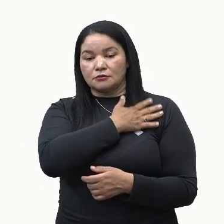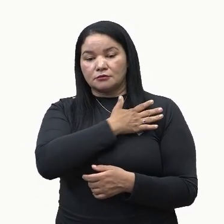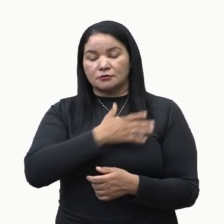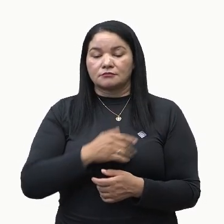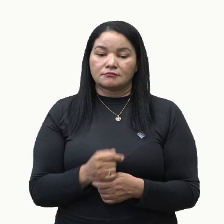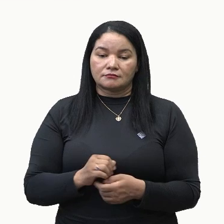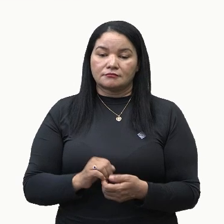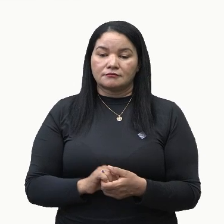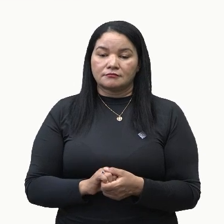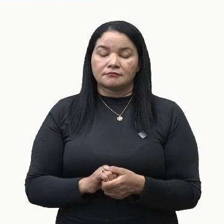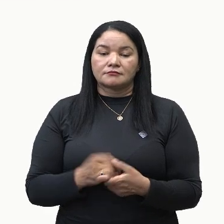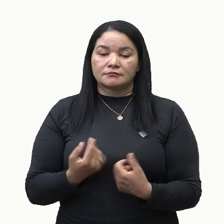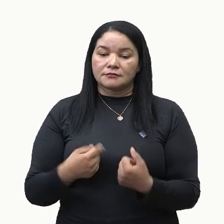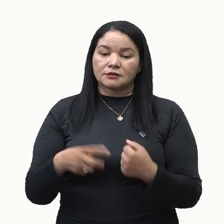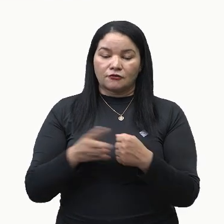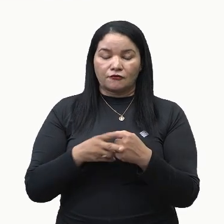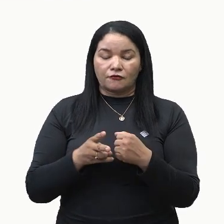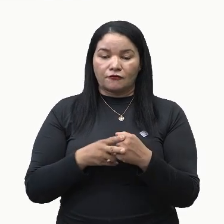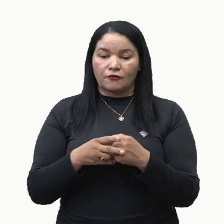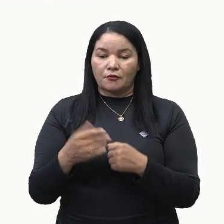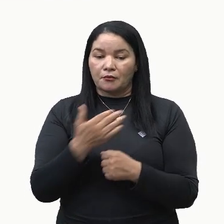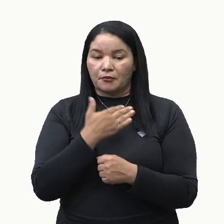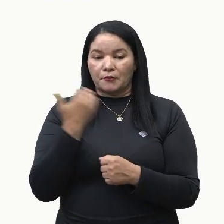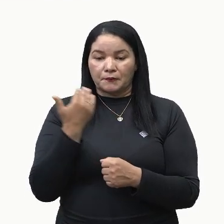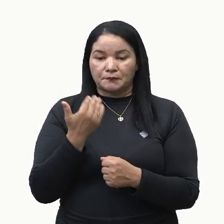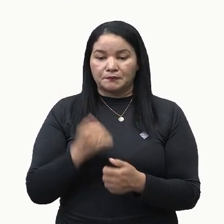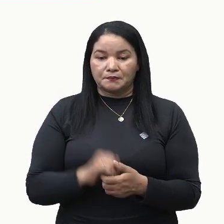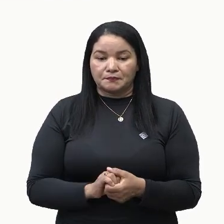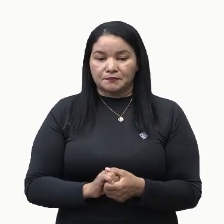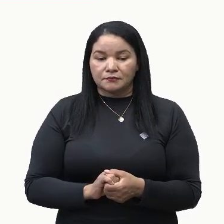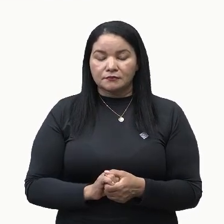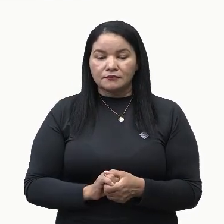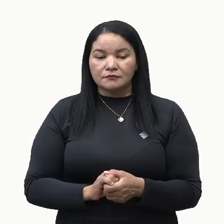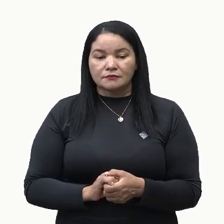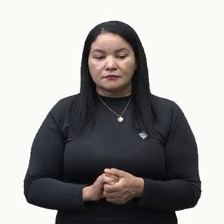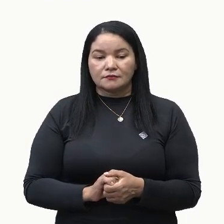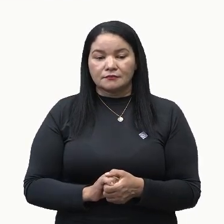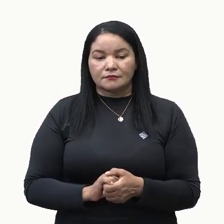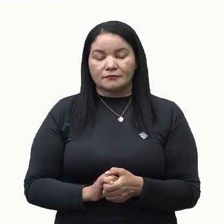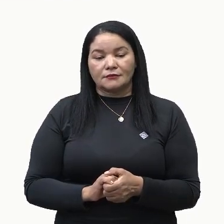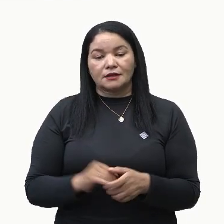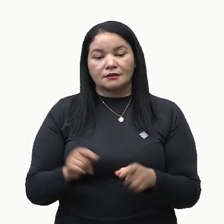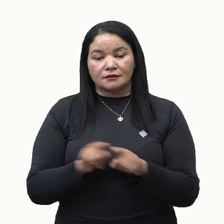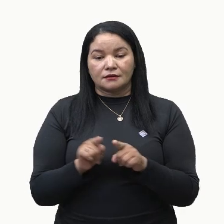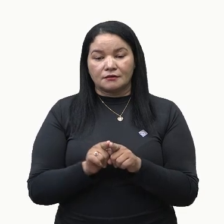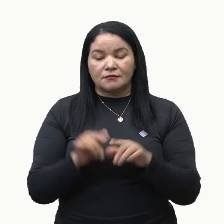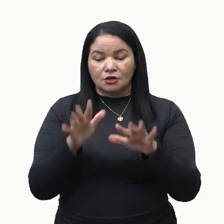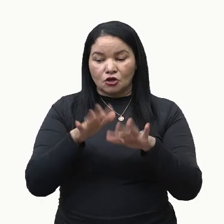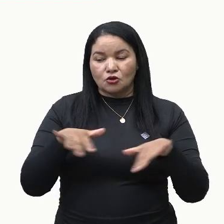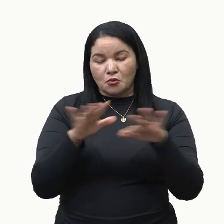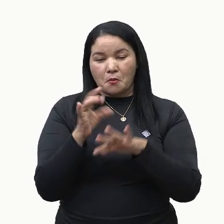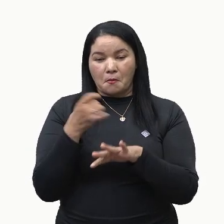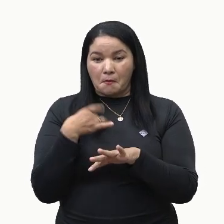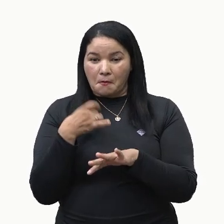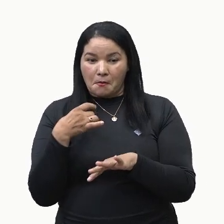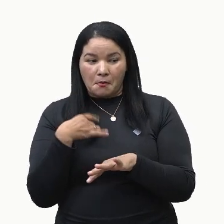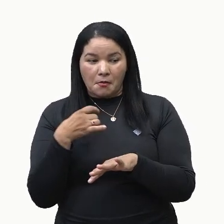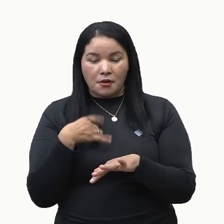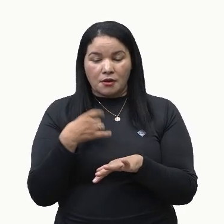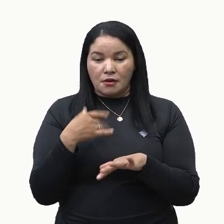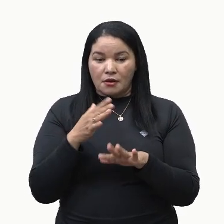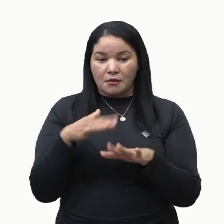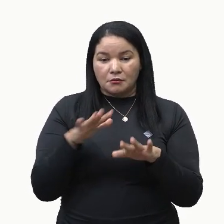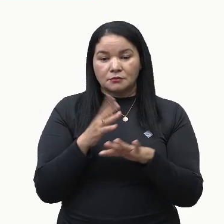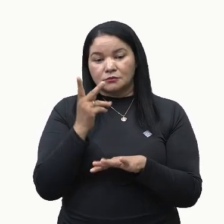morreu. Verbo intransitivo, não é isso? Era o terror da cercania onde morava.